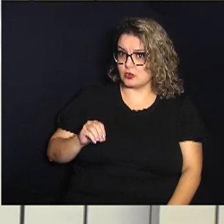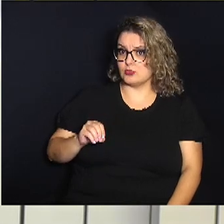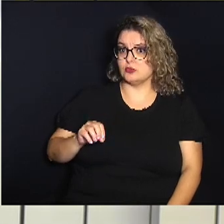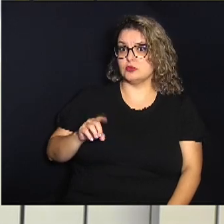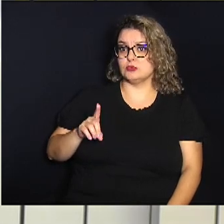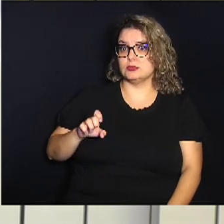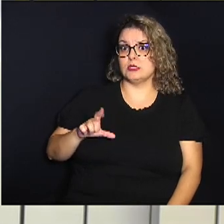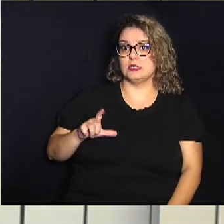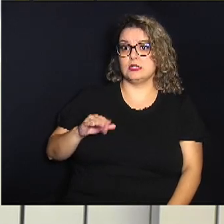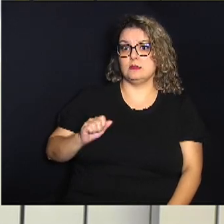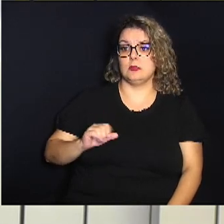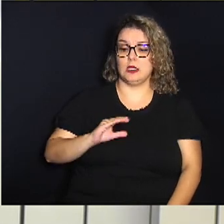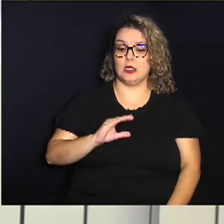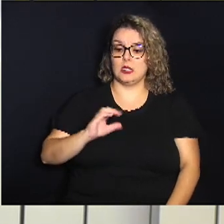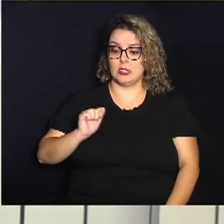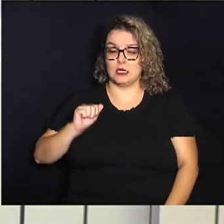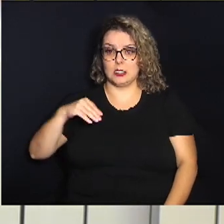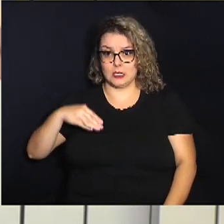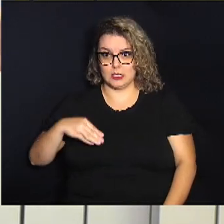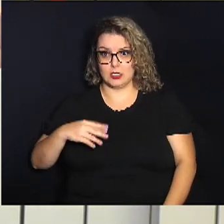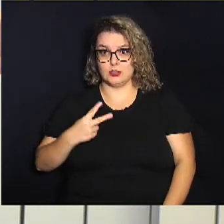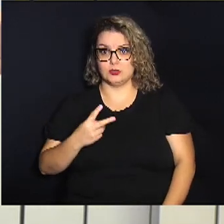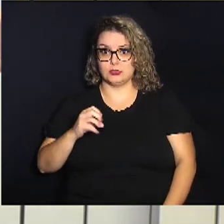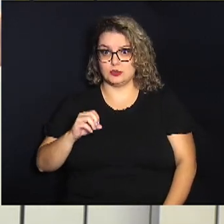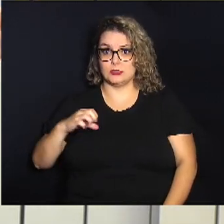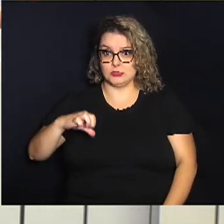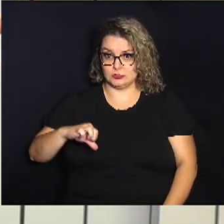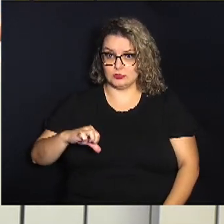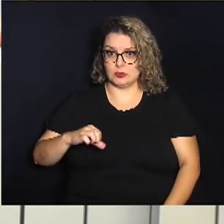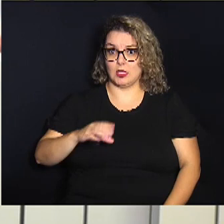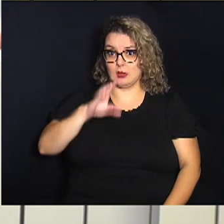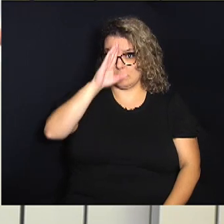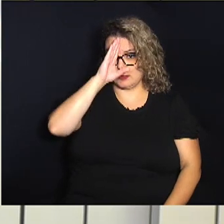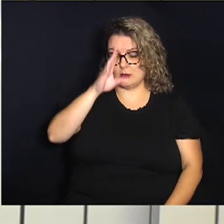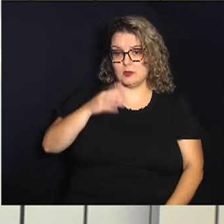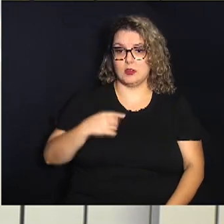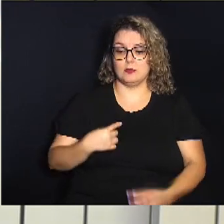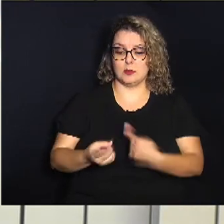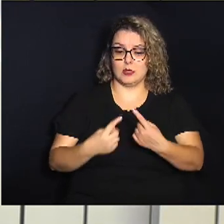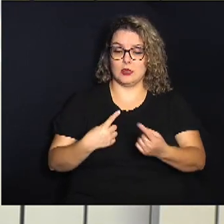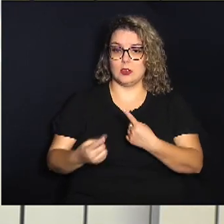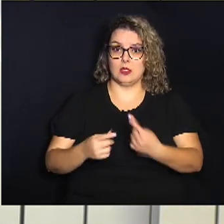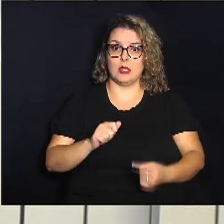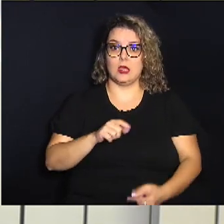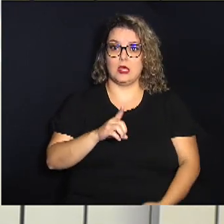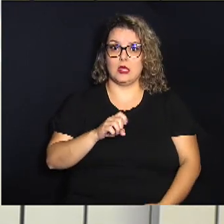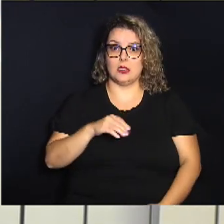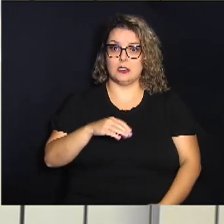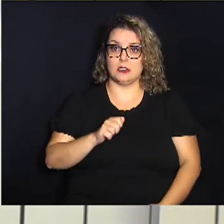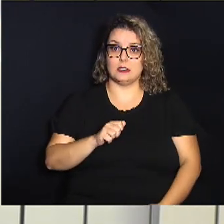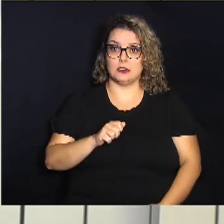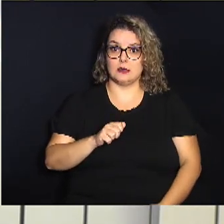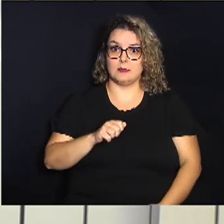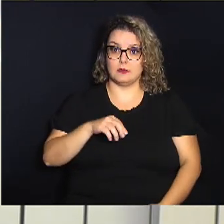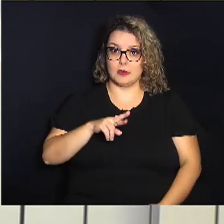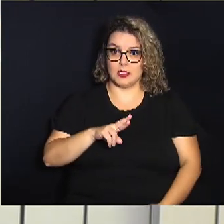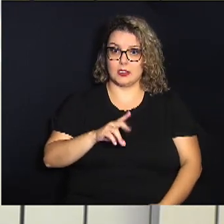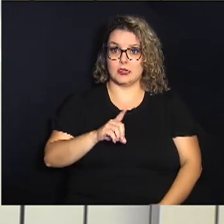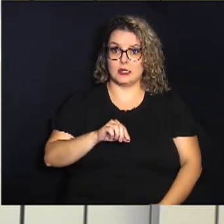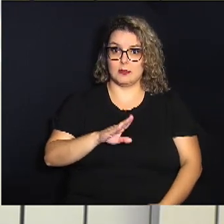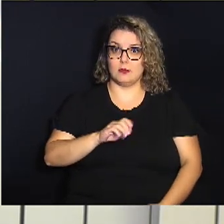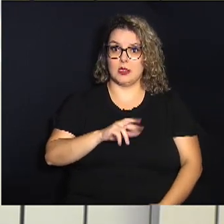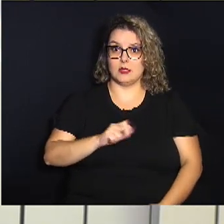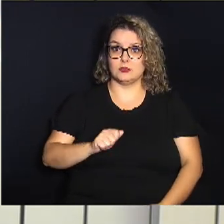principal via de acesso a partir da rodovia Ademar de Barros, que é a Campinas-Mogi. E a Câmara